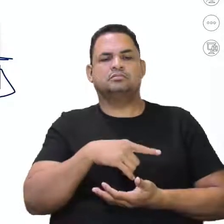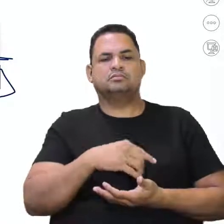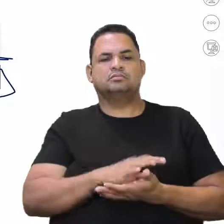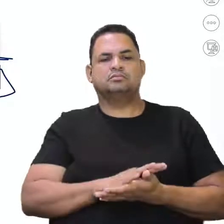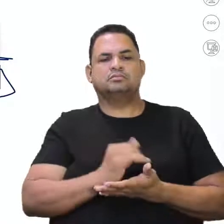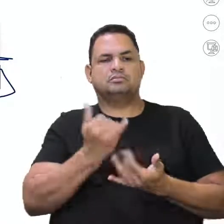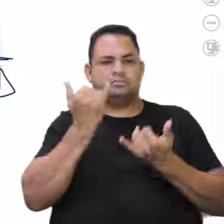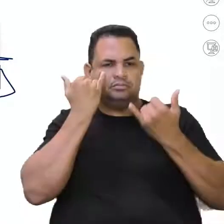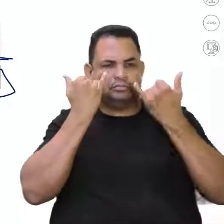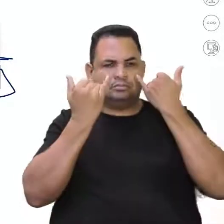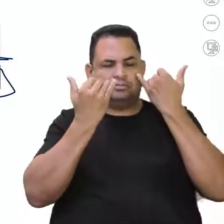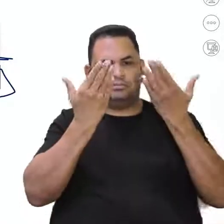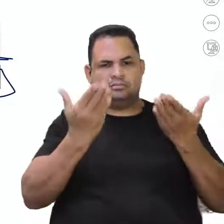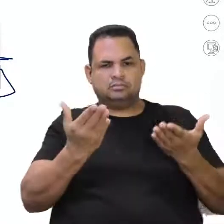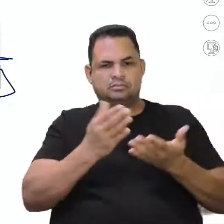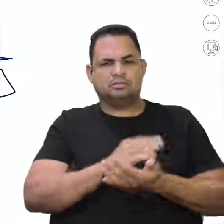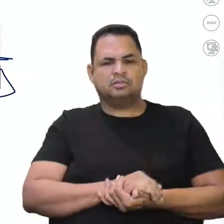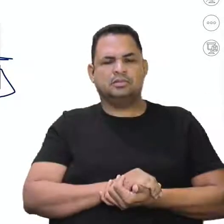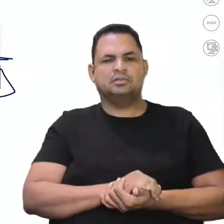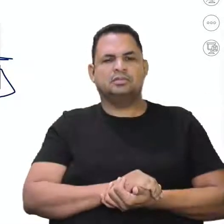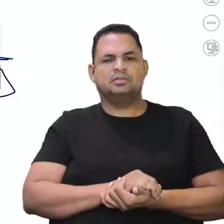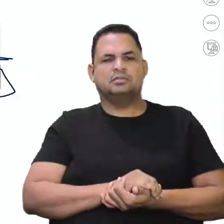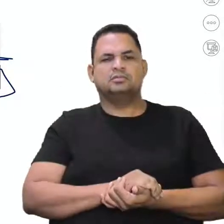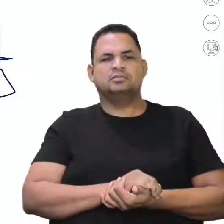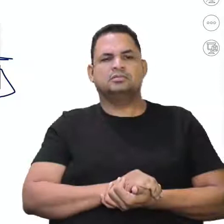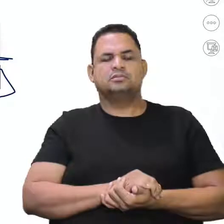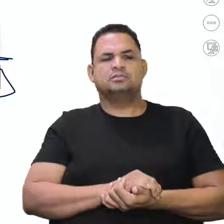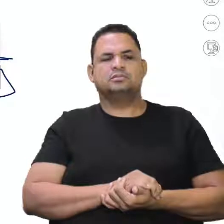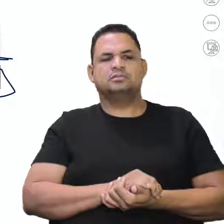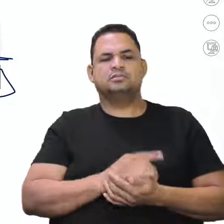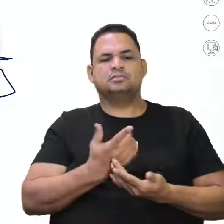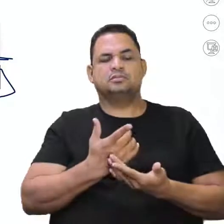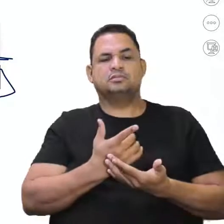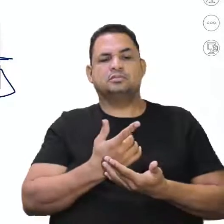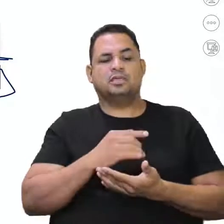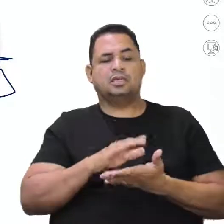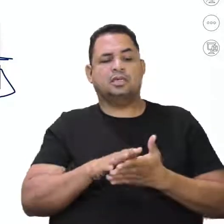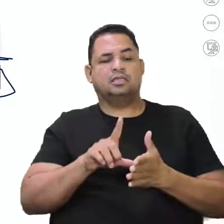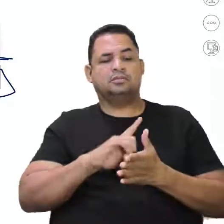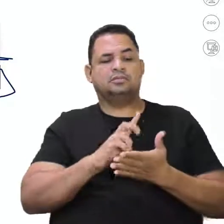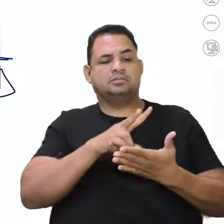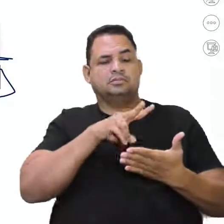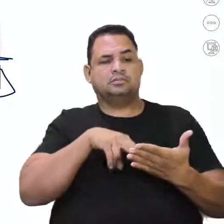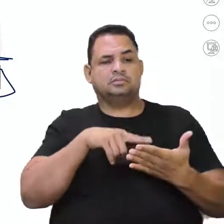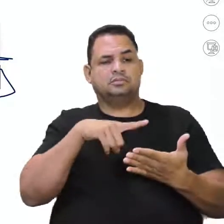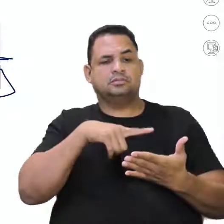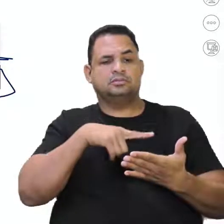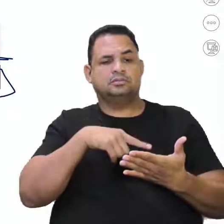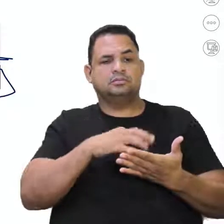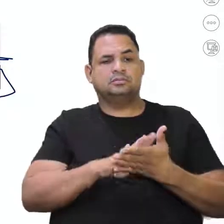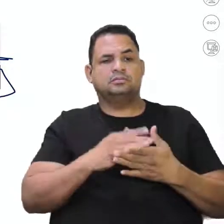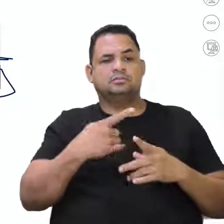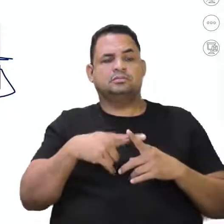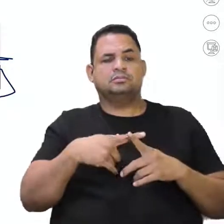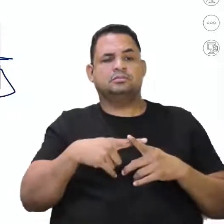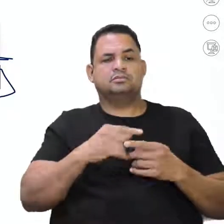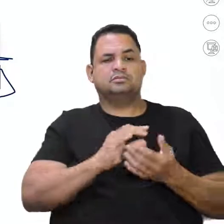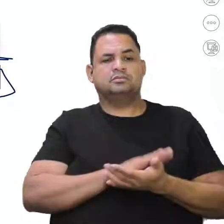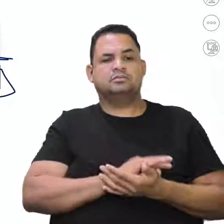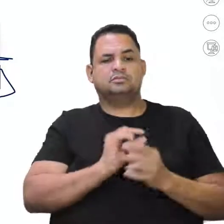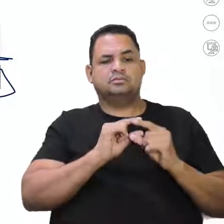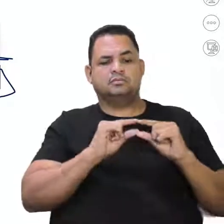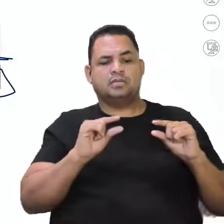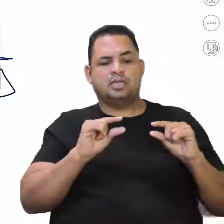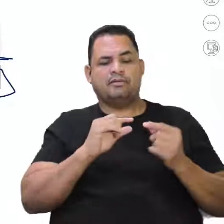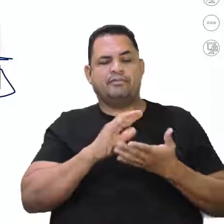aqui porque eu olhei lá na minha source. Eu fiz meu before reading, porque antes de ler o texto, eu já tive a resposta porque está na source,